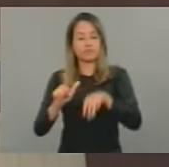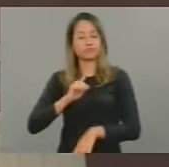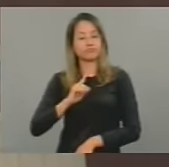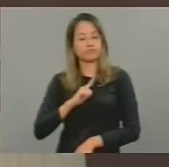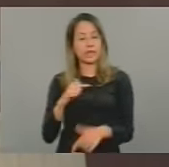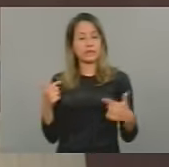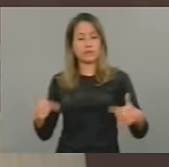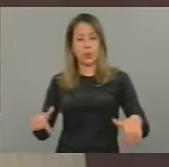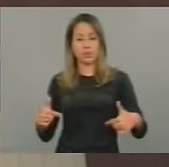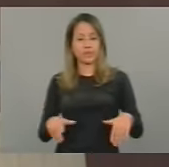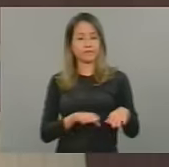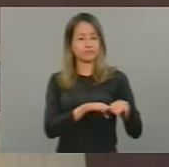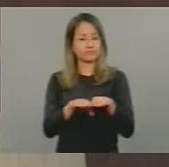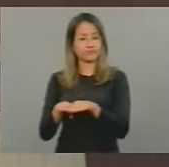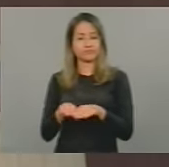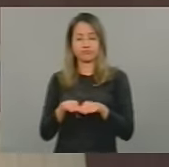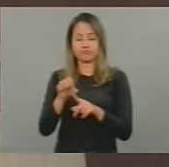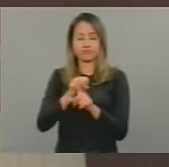Nós